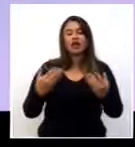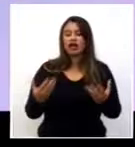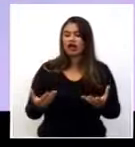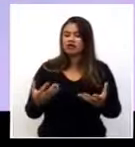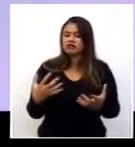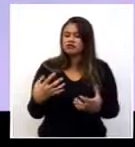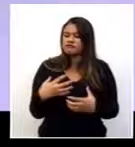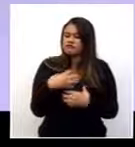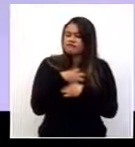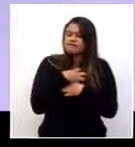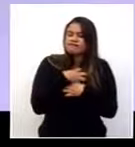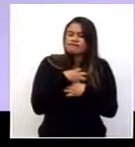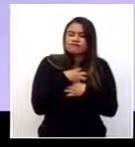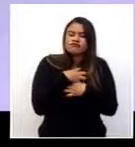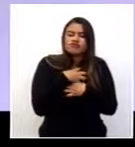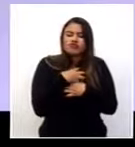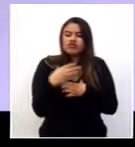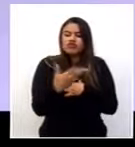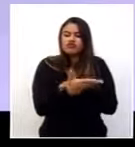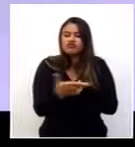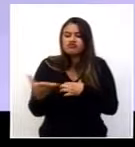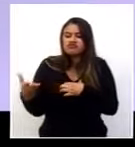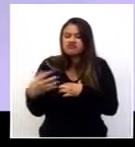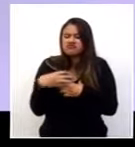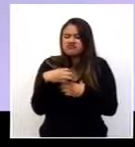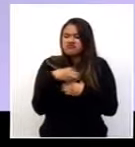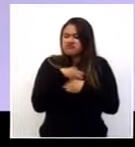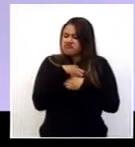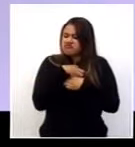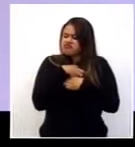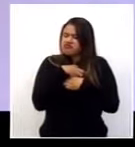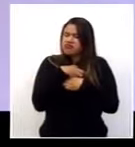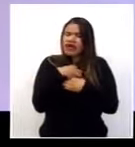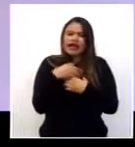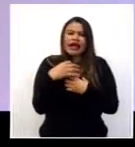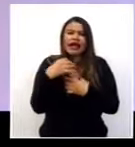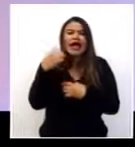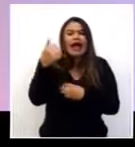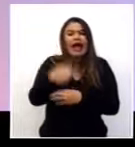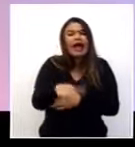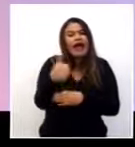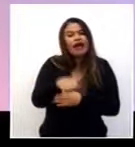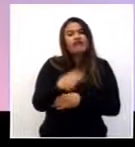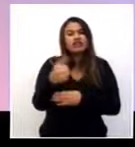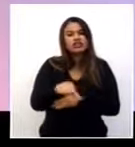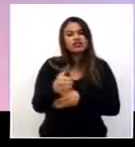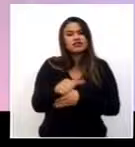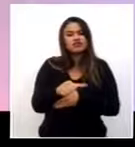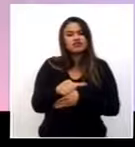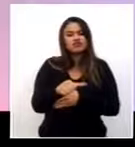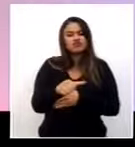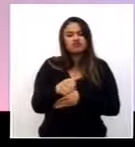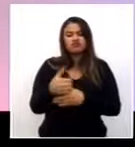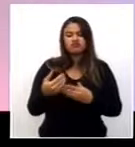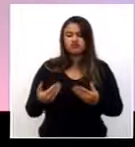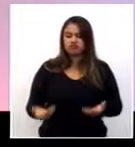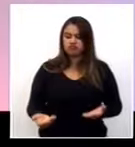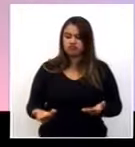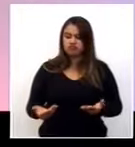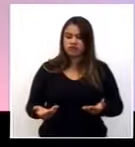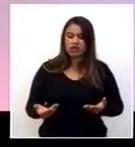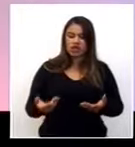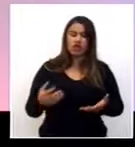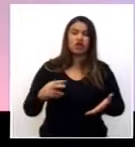era a sensação que vocês tinham quando se falava em avaliação? Na verdade,